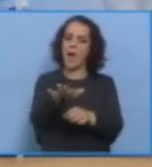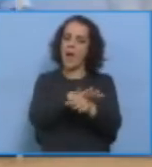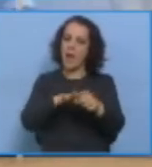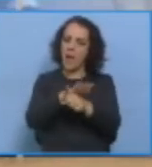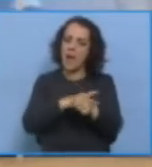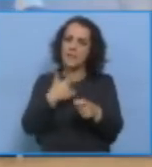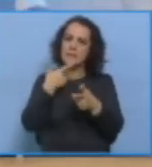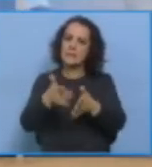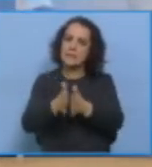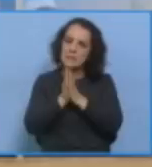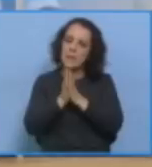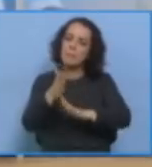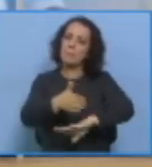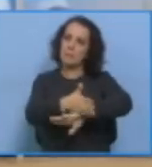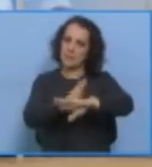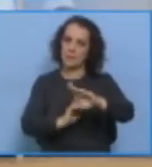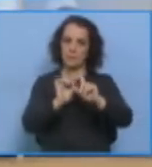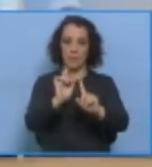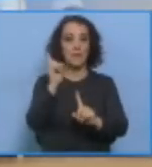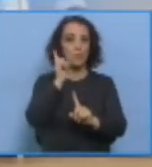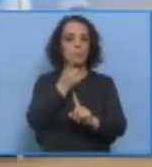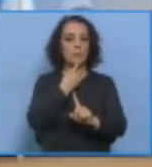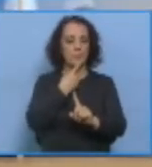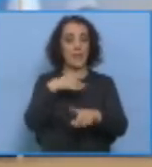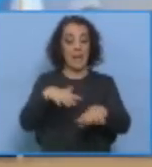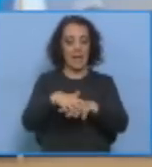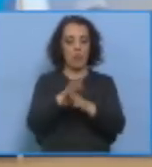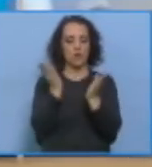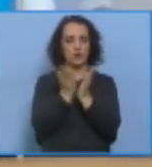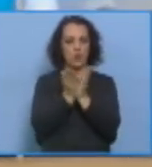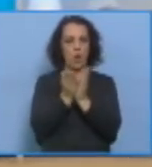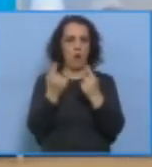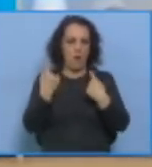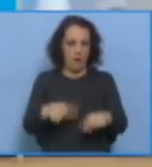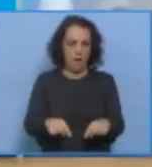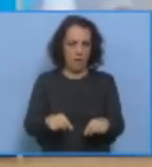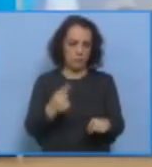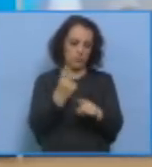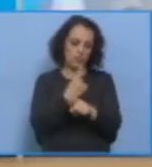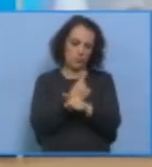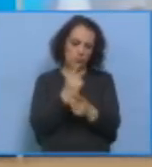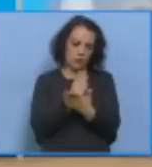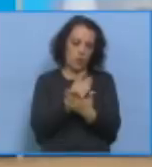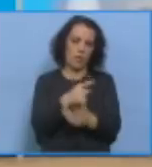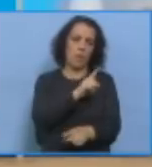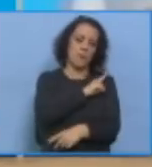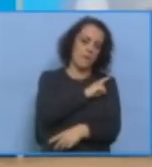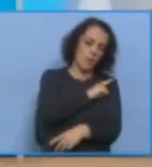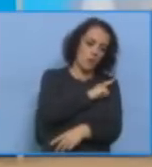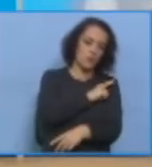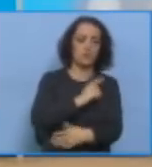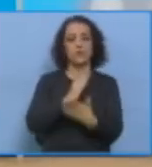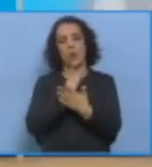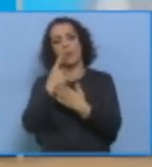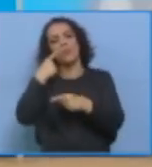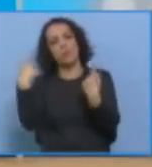não é? Nós temos que perceber é que temos uma rede escolar, não é? E essa rede escolar tem, efetivamente, estabelecimentos de ensino privados e estabelecimentos de